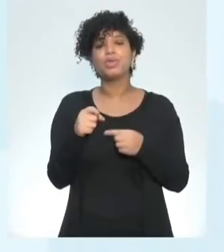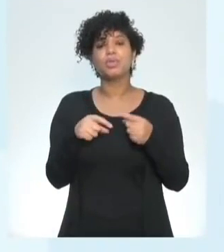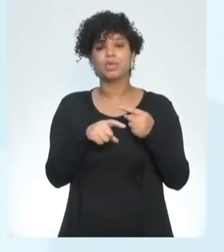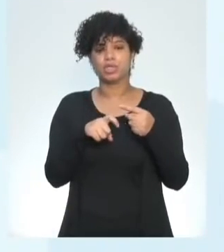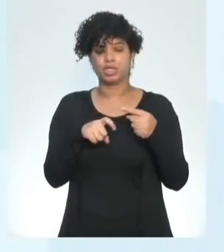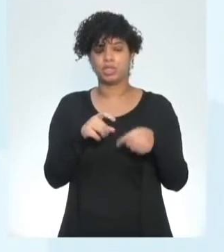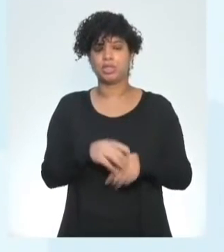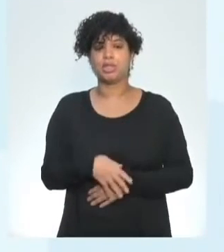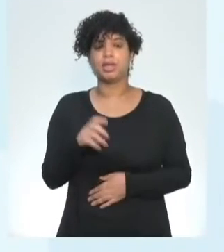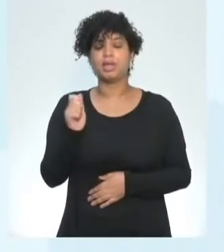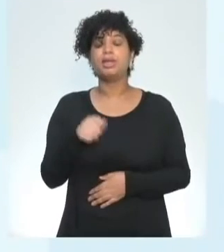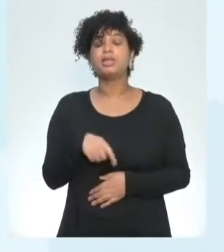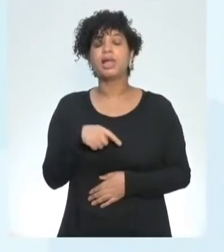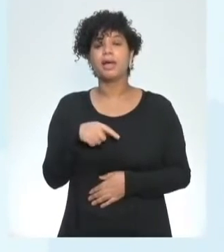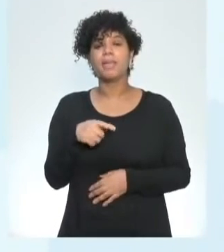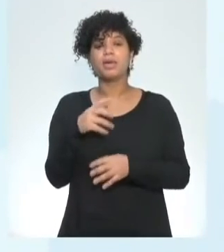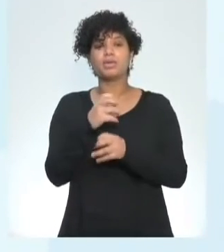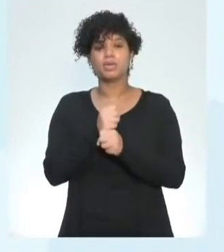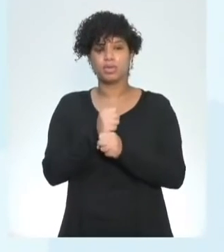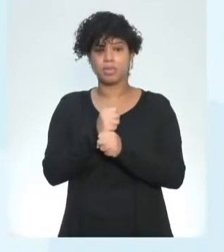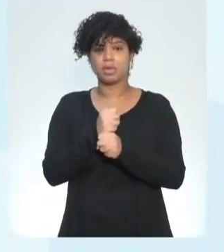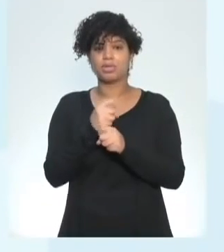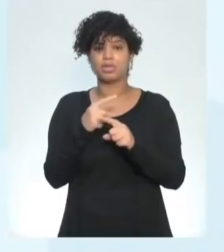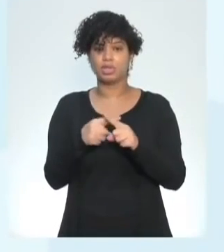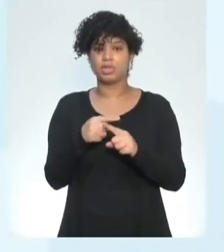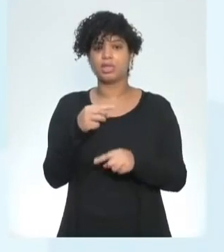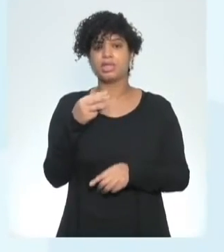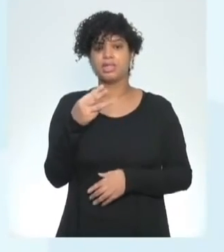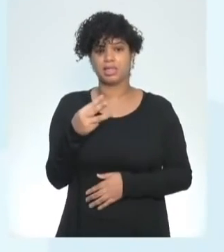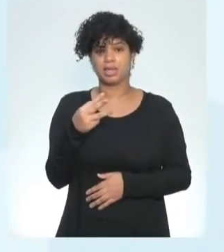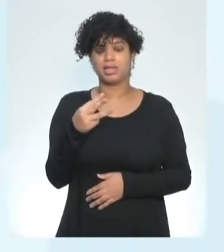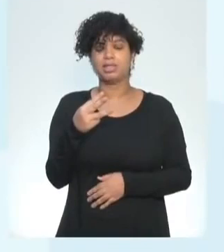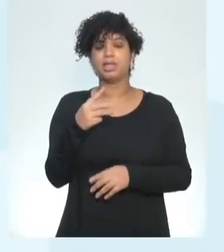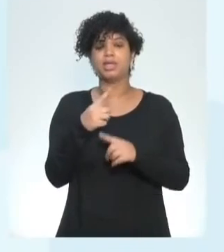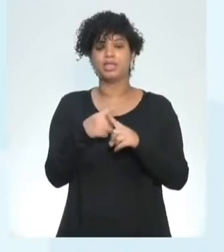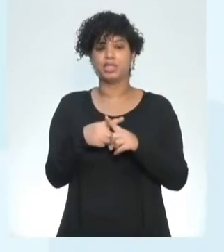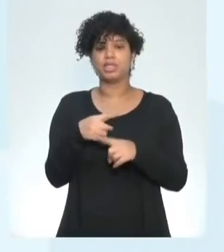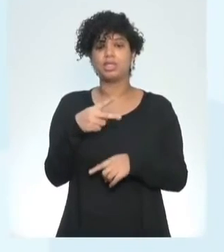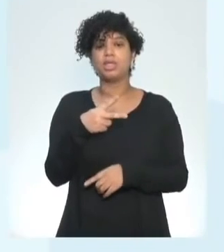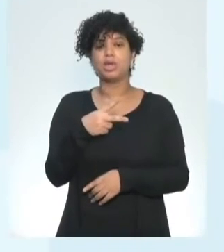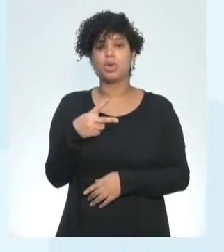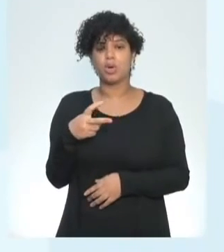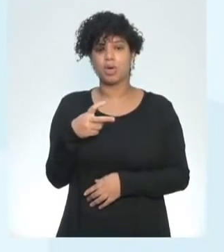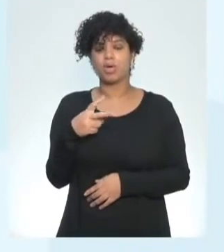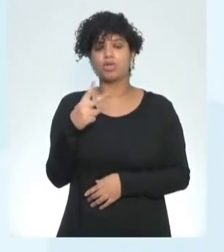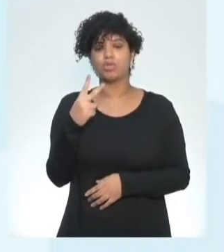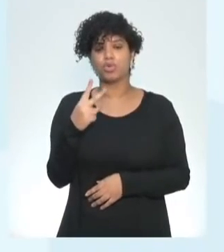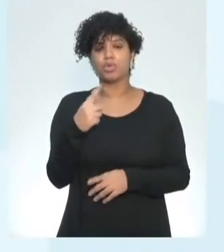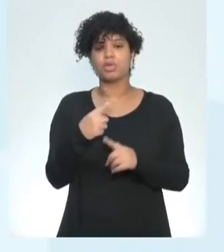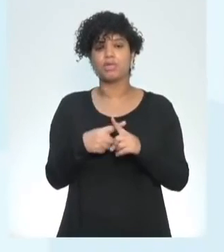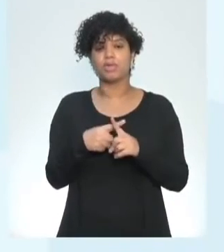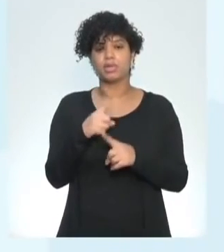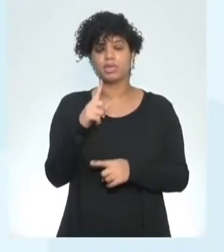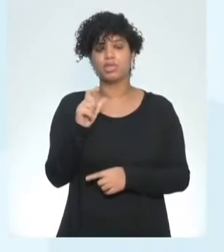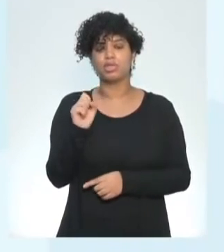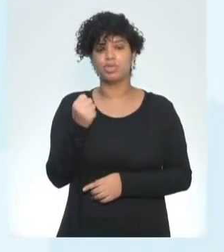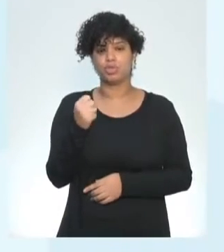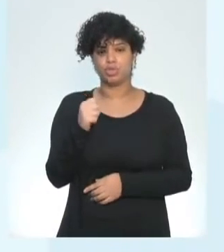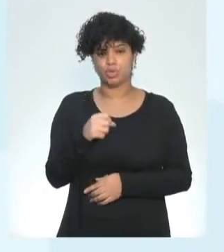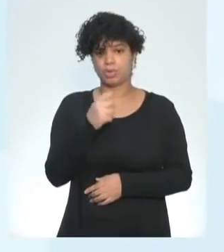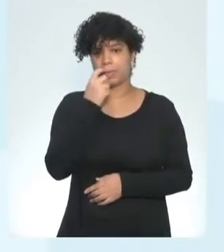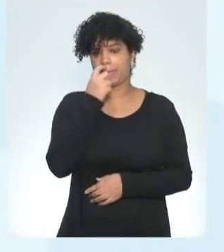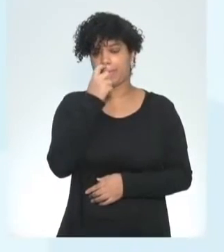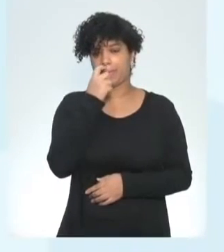Você pode multiplicar aqui em cruz, então vai ficar 3x igual a 2 vezes 18. E aí o 3 que